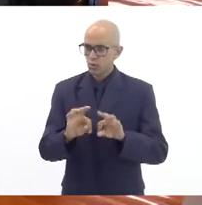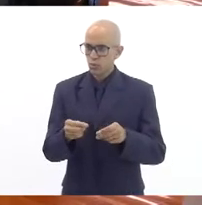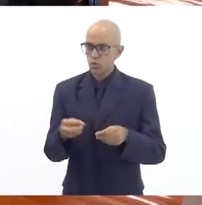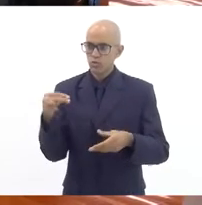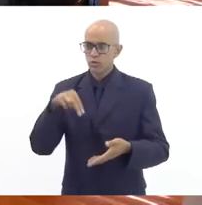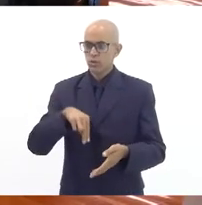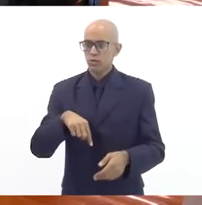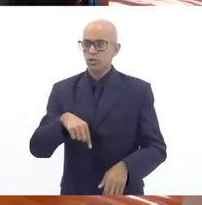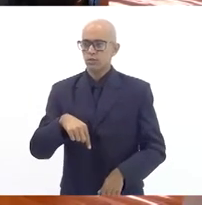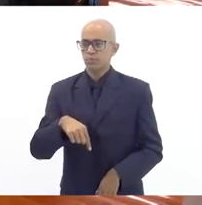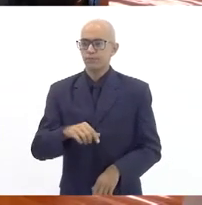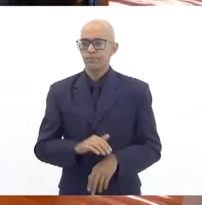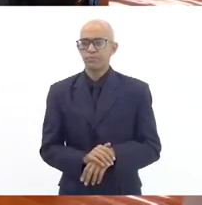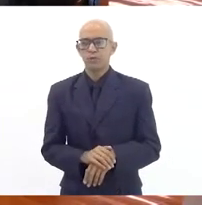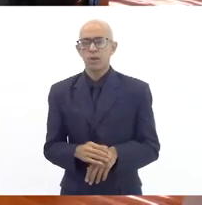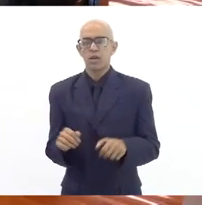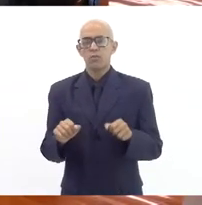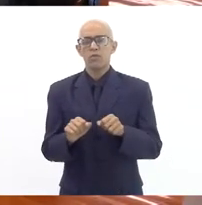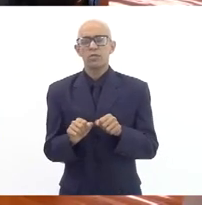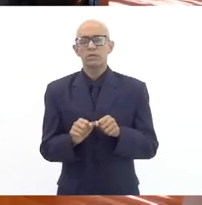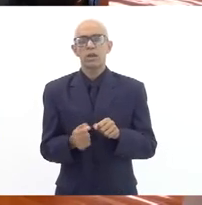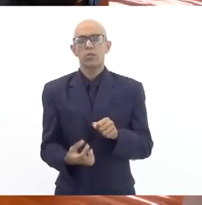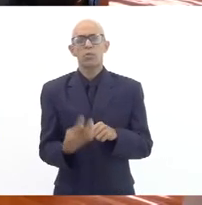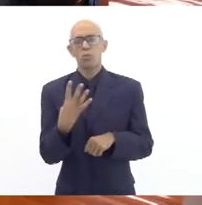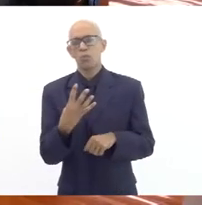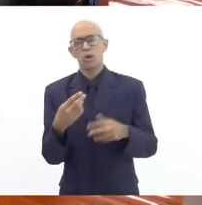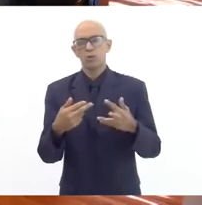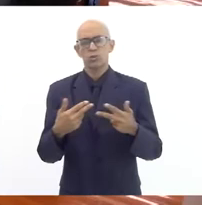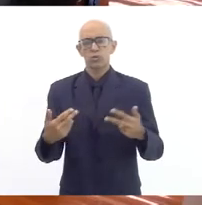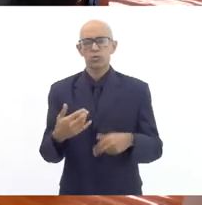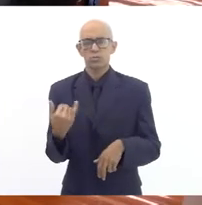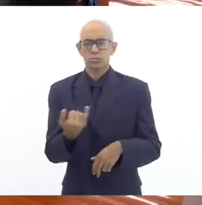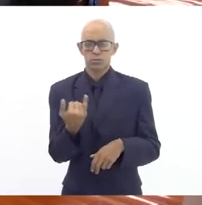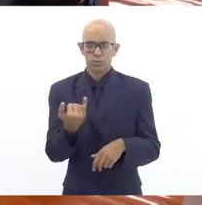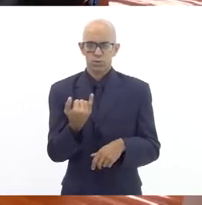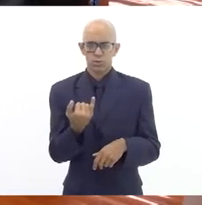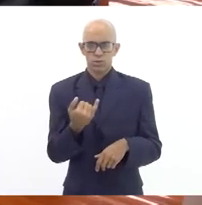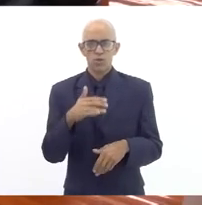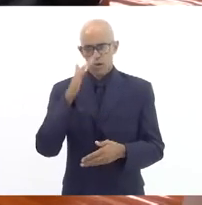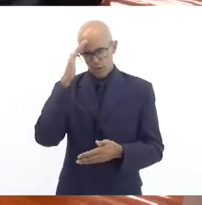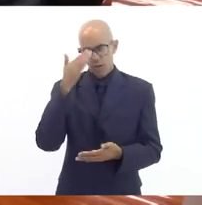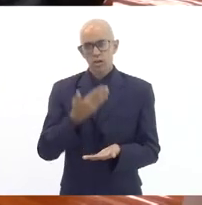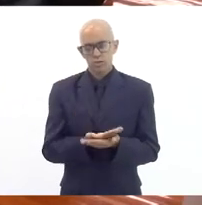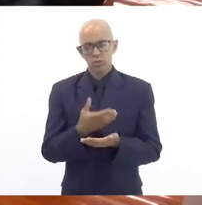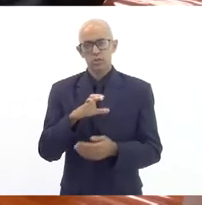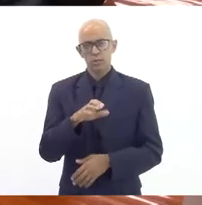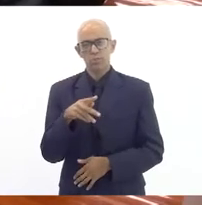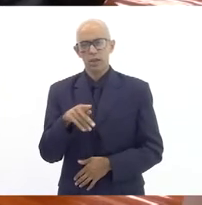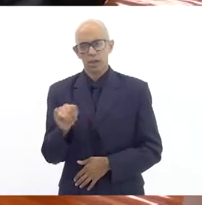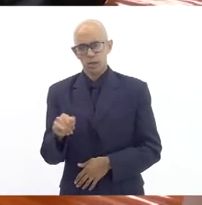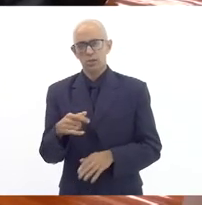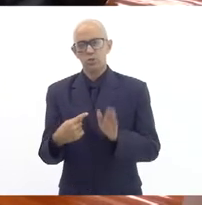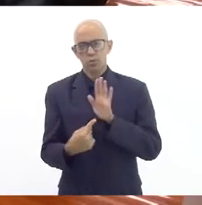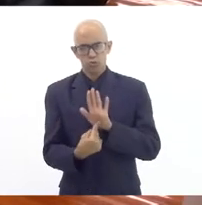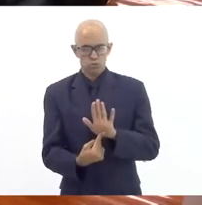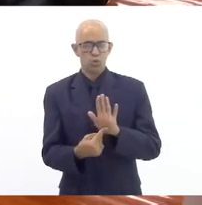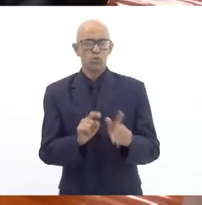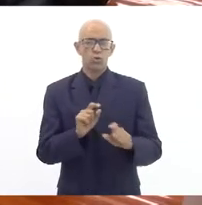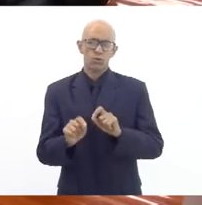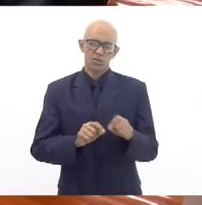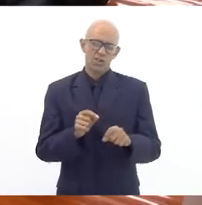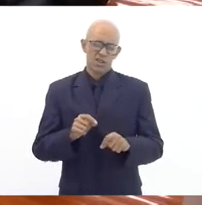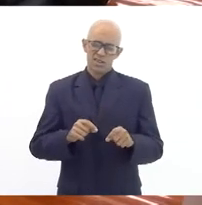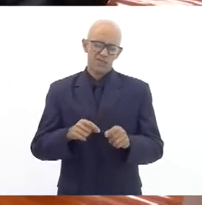pontuações, muito breve, em razão do horário, mas acredito que essa CPI mostrou, mais uma vez, diversas